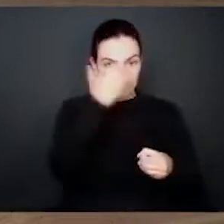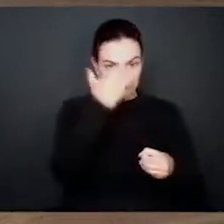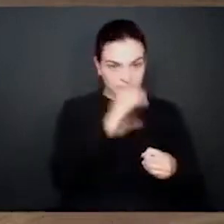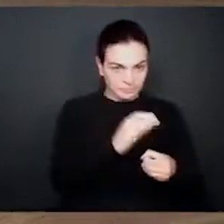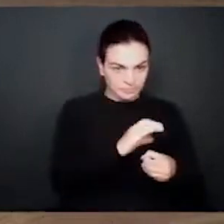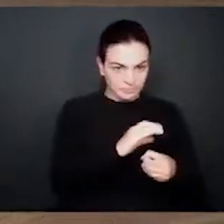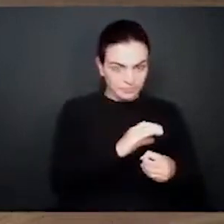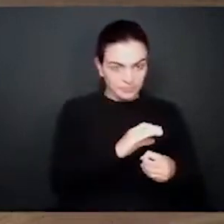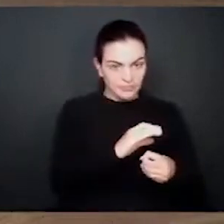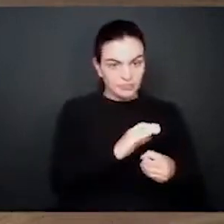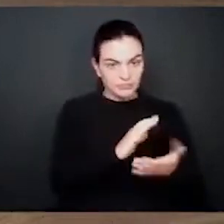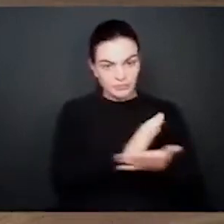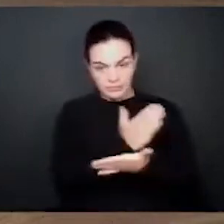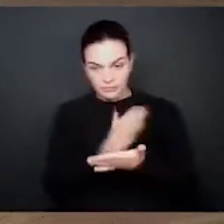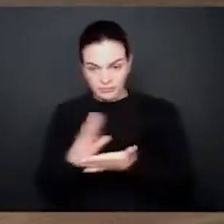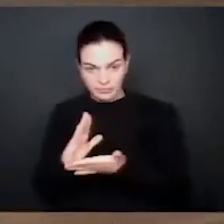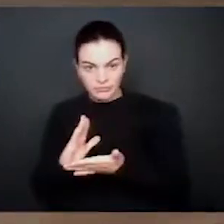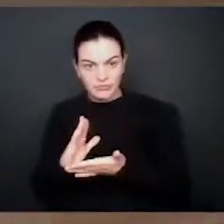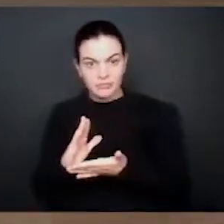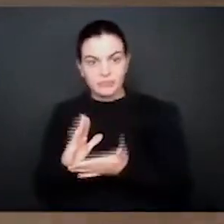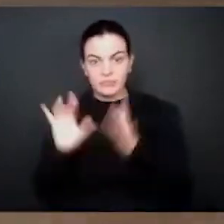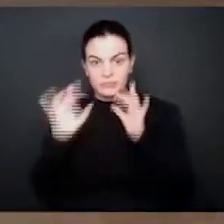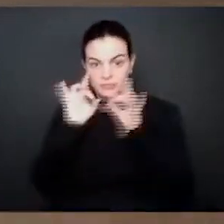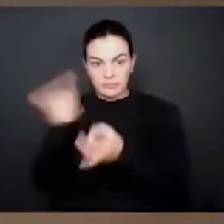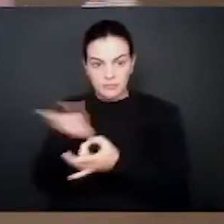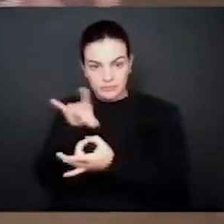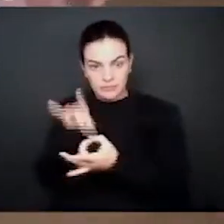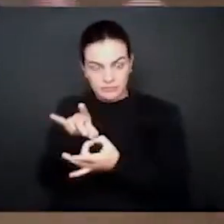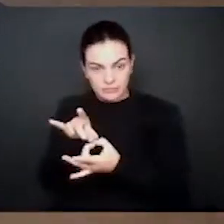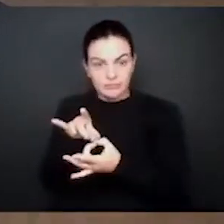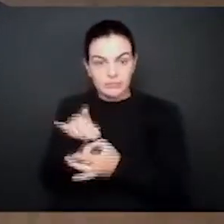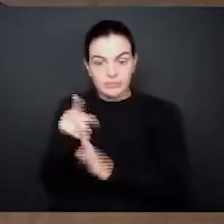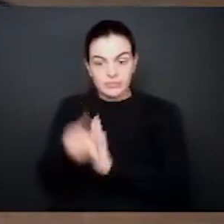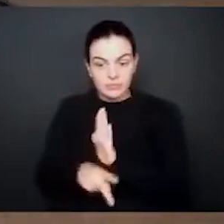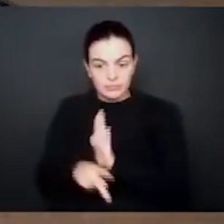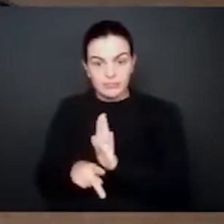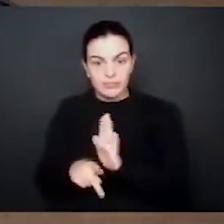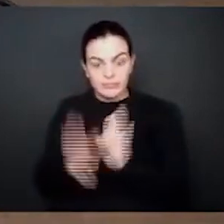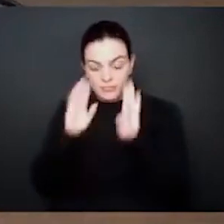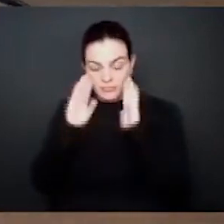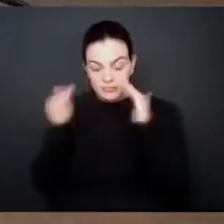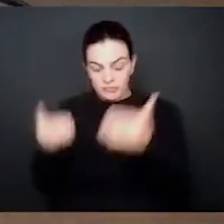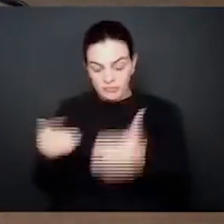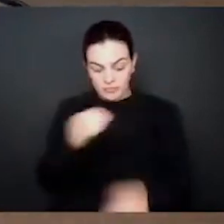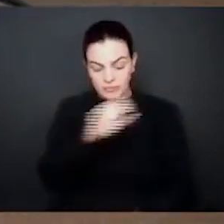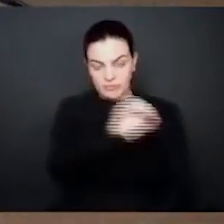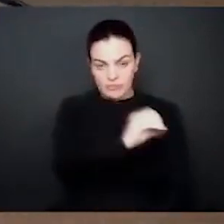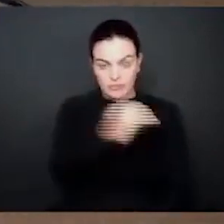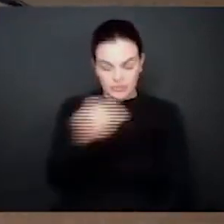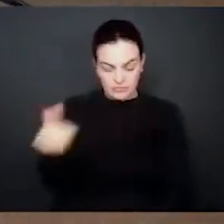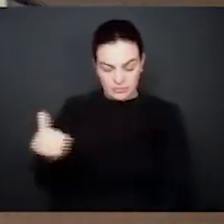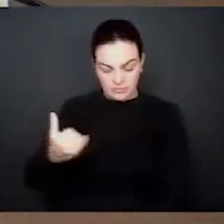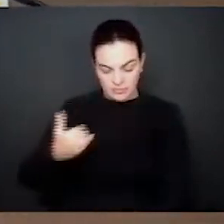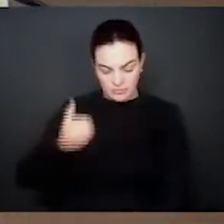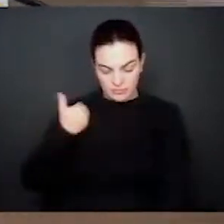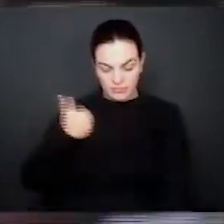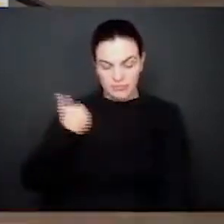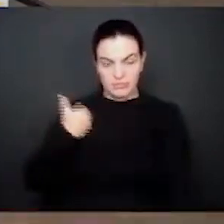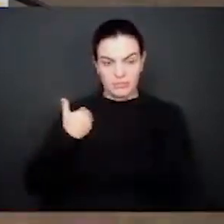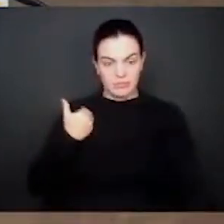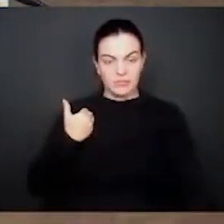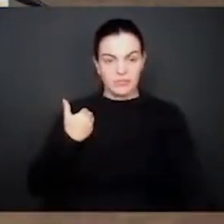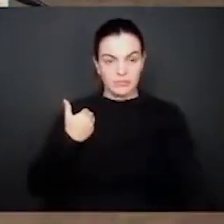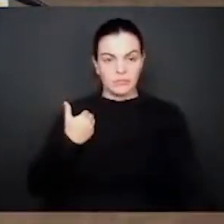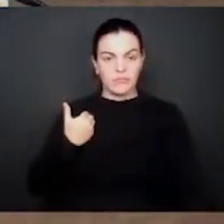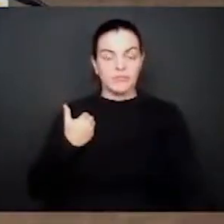especificamente um plano para a educação chamado Primeira Infância. Ou seja, para o ano de 2025, o plano que nós teremos que